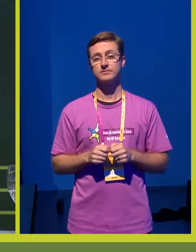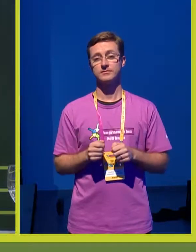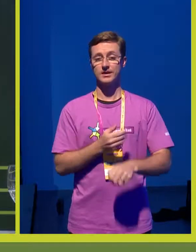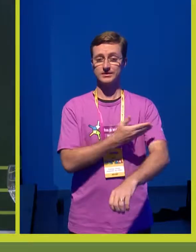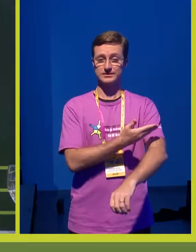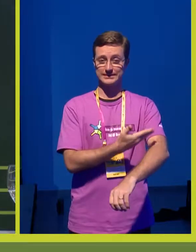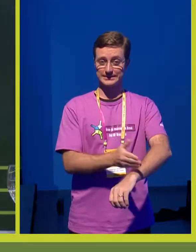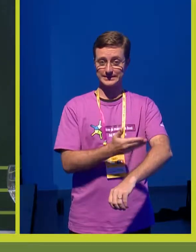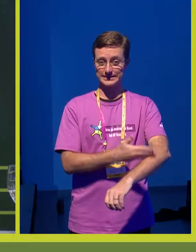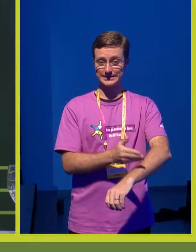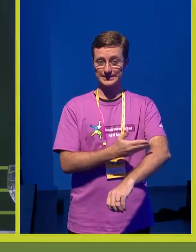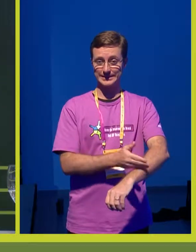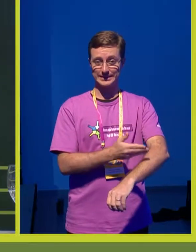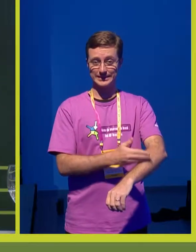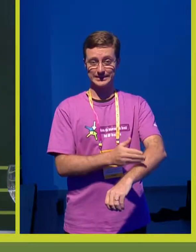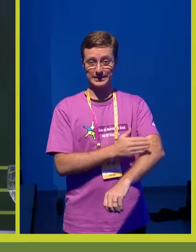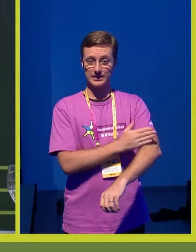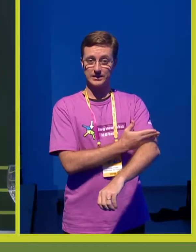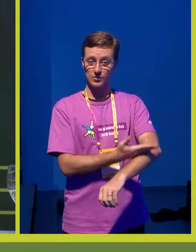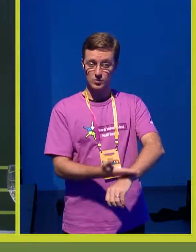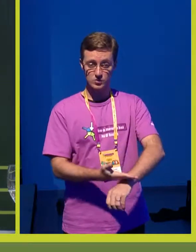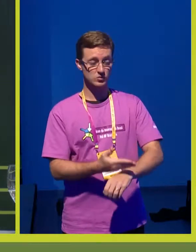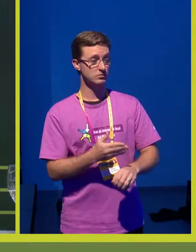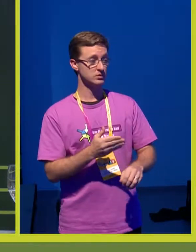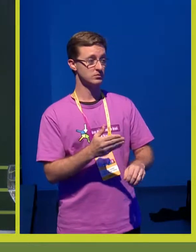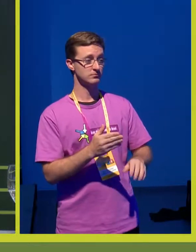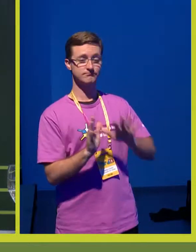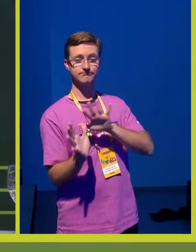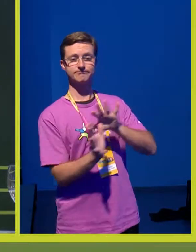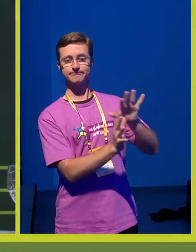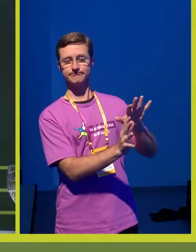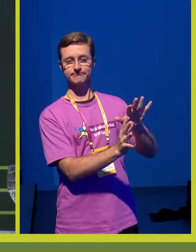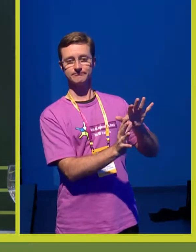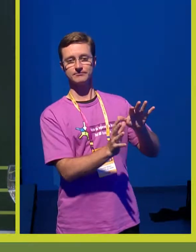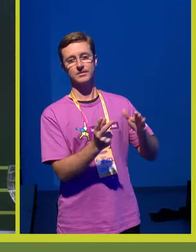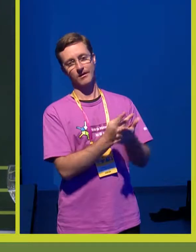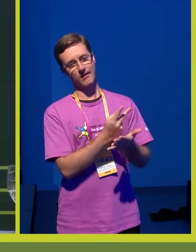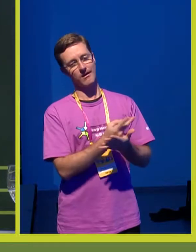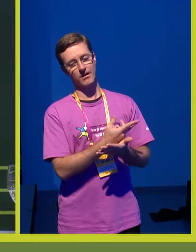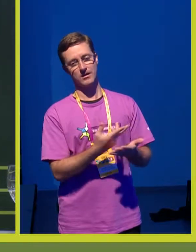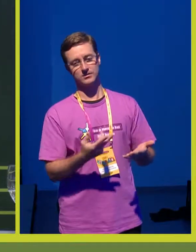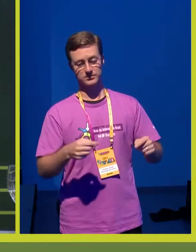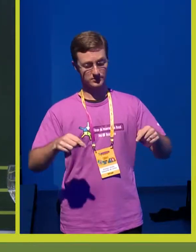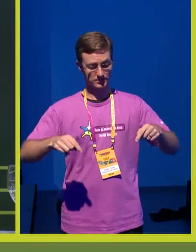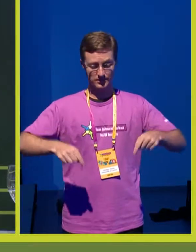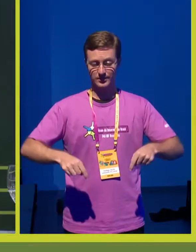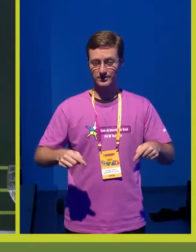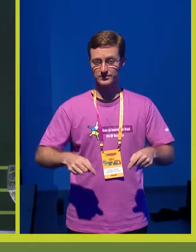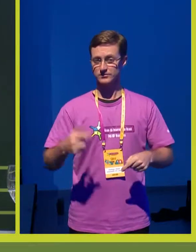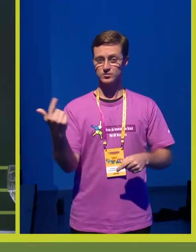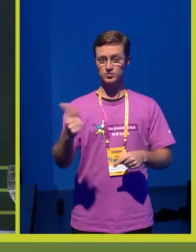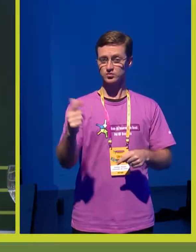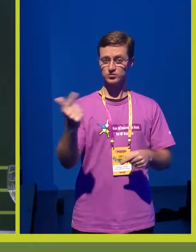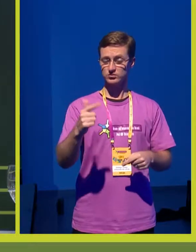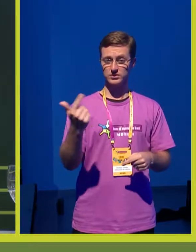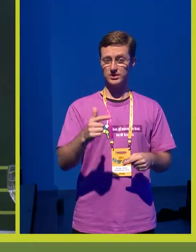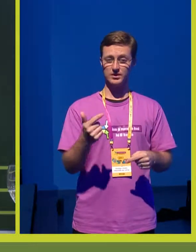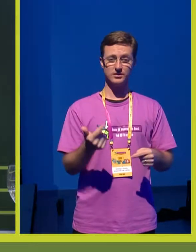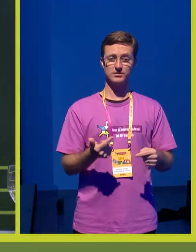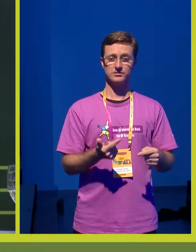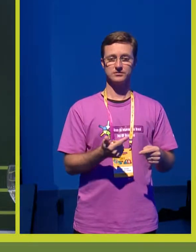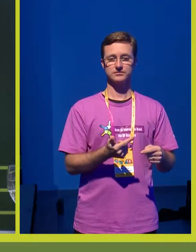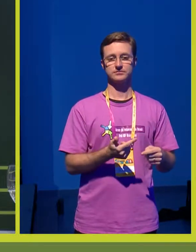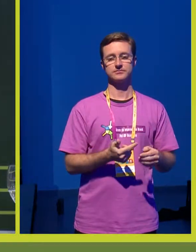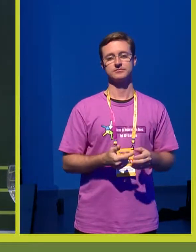prática para coibir que esse tipo de coisa aconteça justamente porque aqui você não tem um indício concreto contra